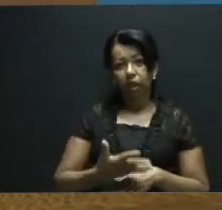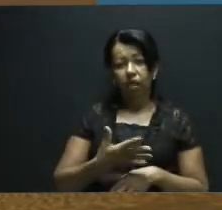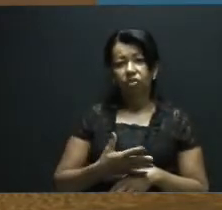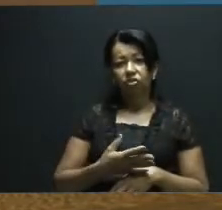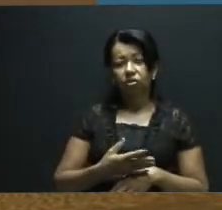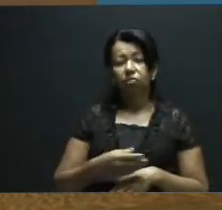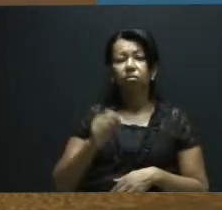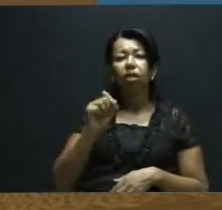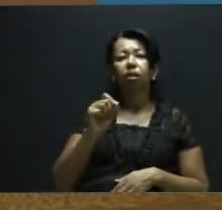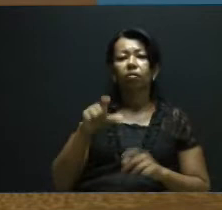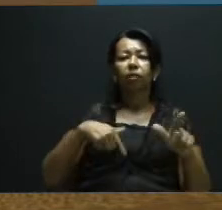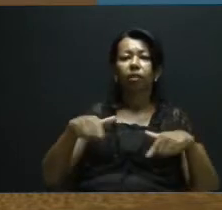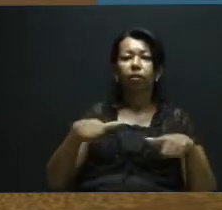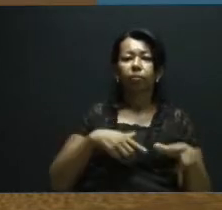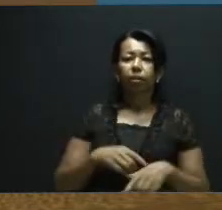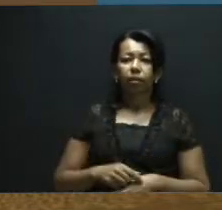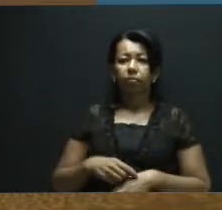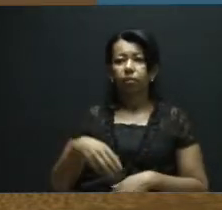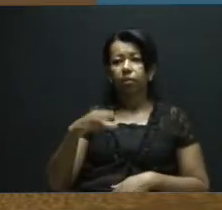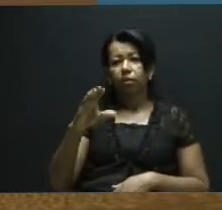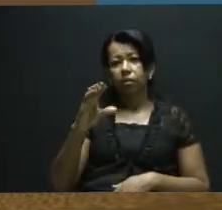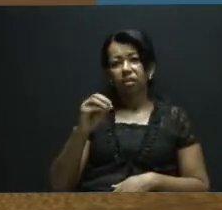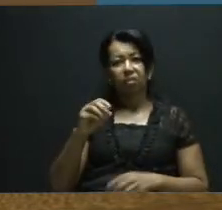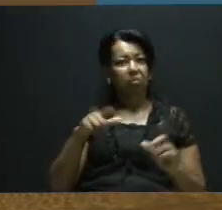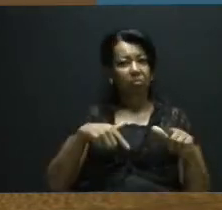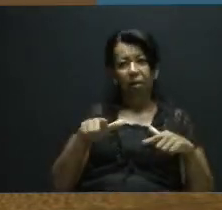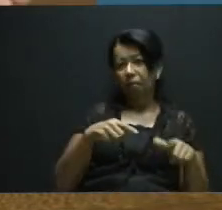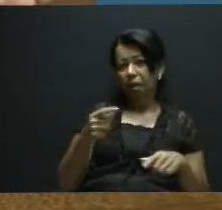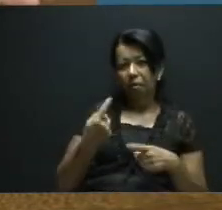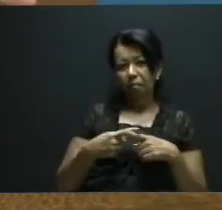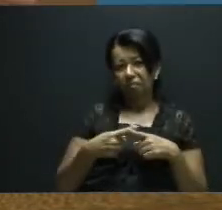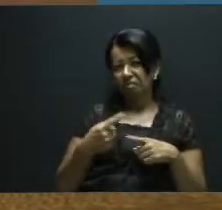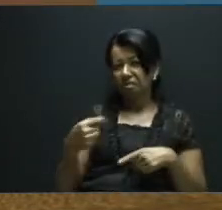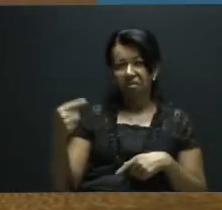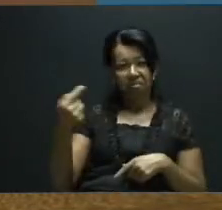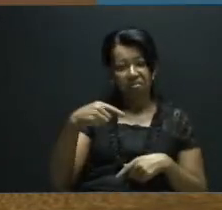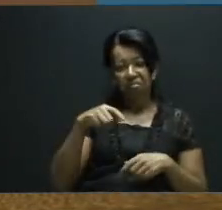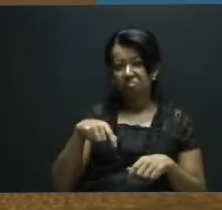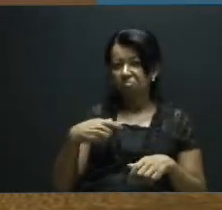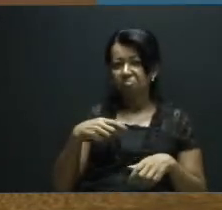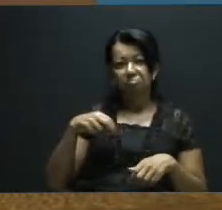trabalhar seu trabalho porque ele fica aqui um dano na câmara municipal